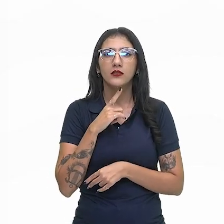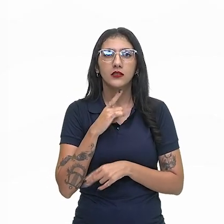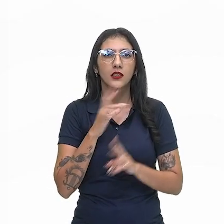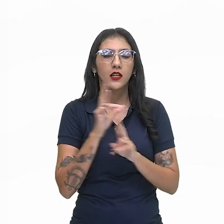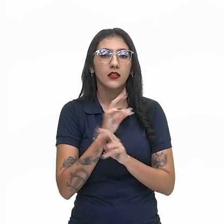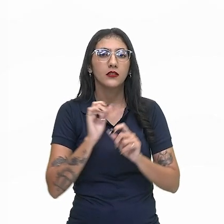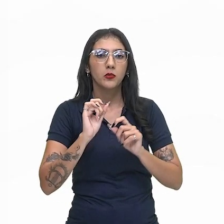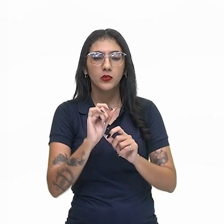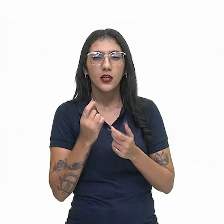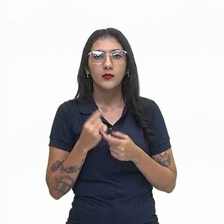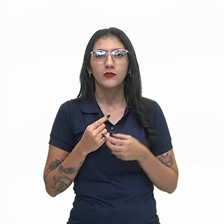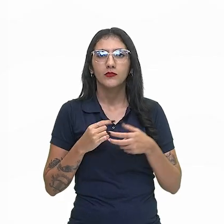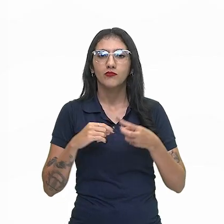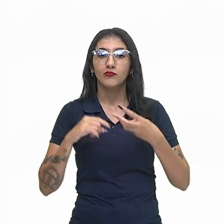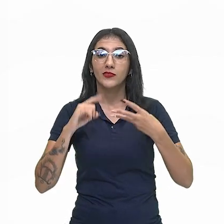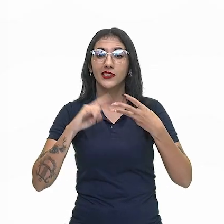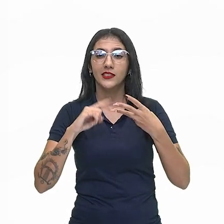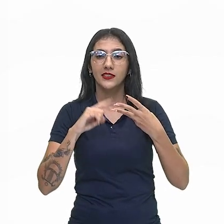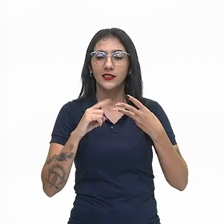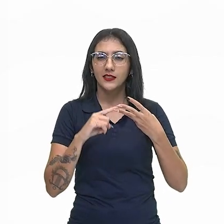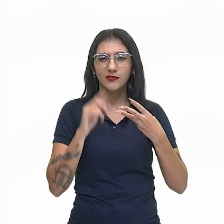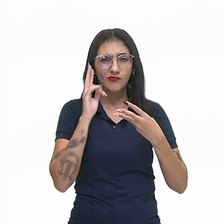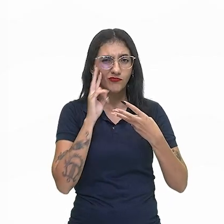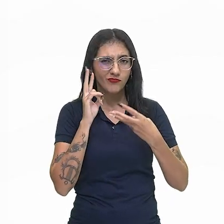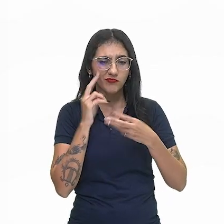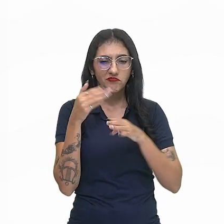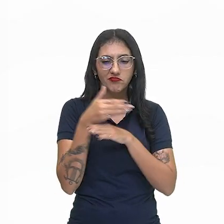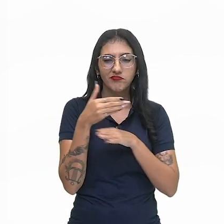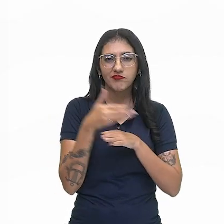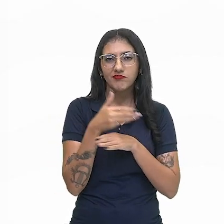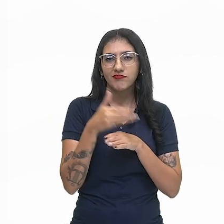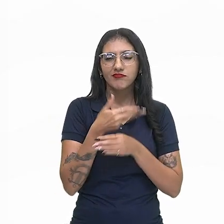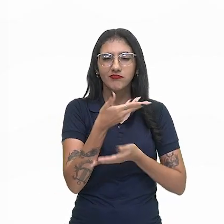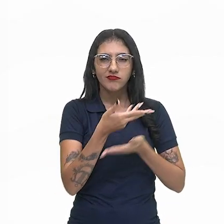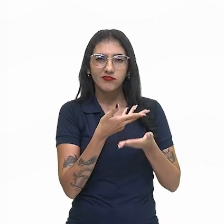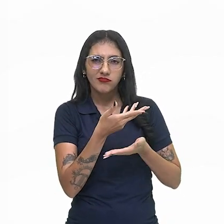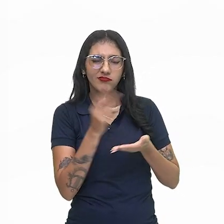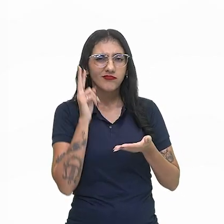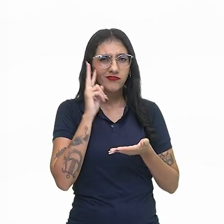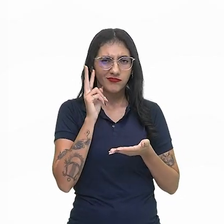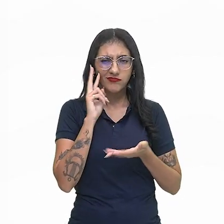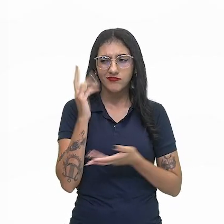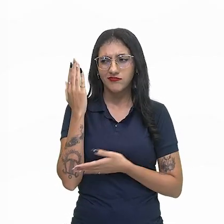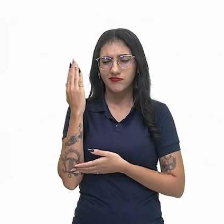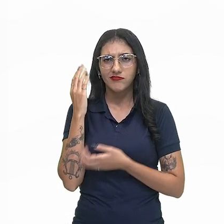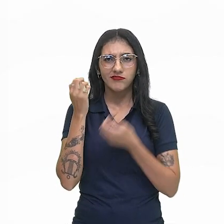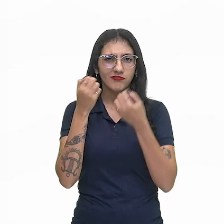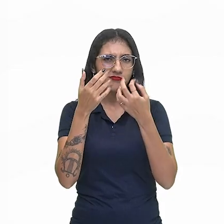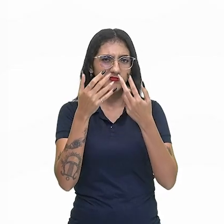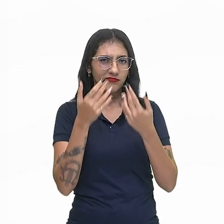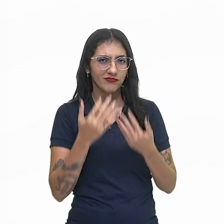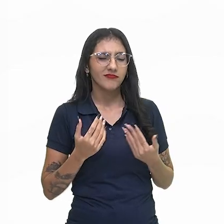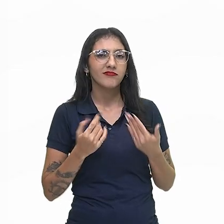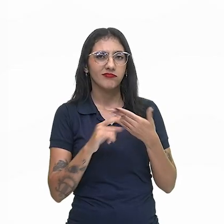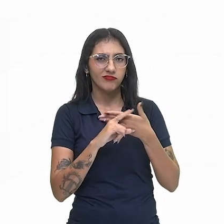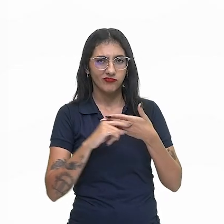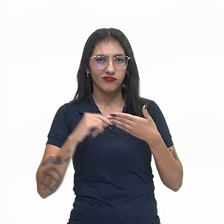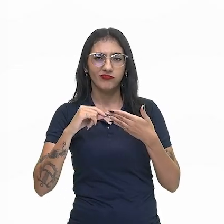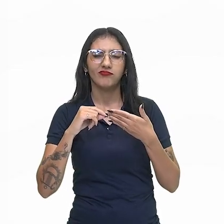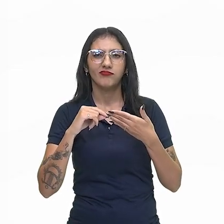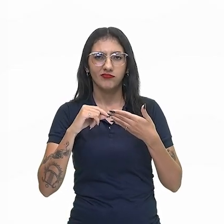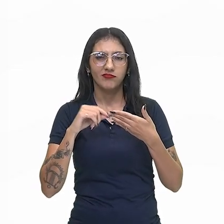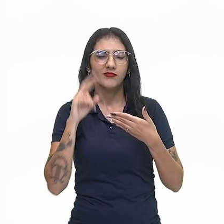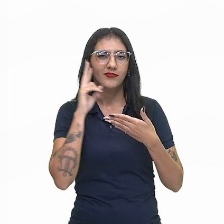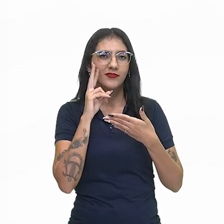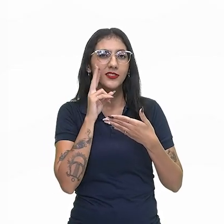nível 3 de participação política, lá de acordo com o nosso politólogo Giacomo Sani,